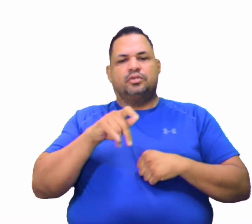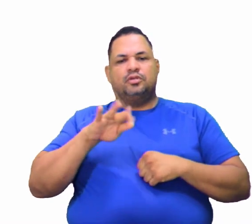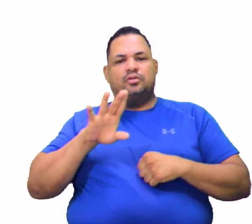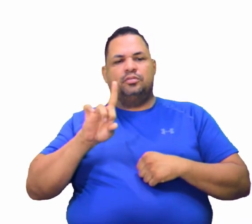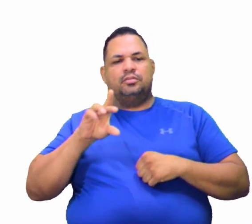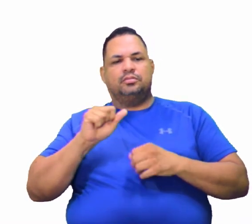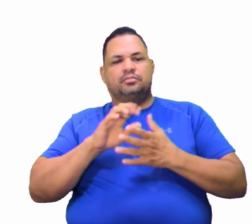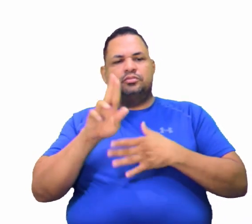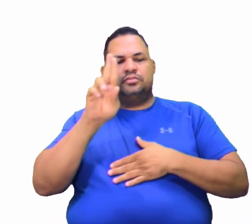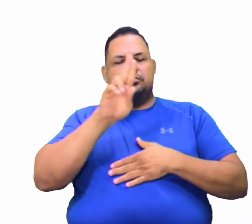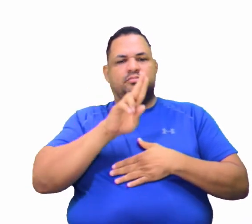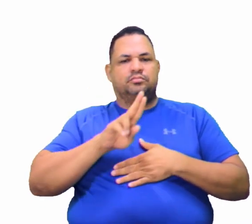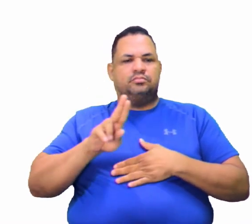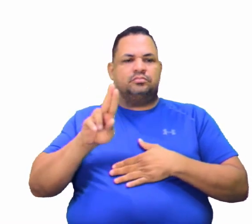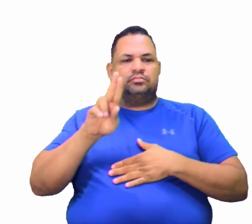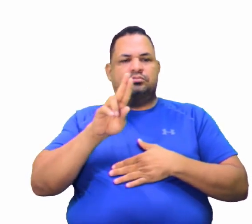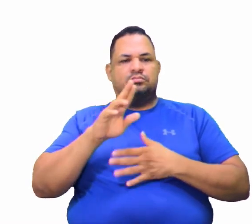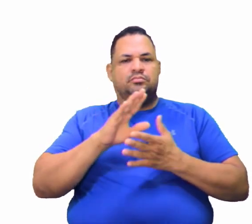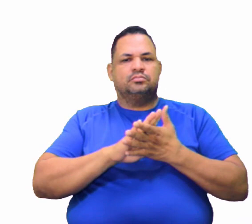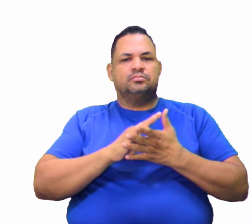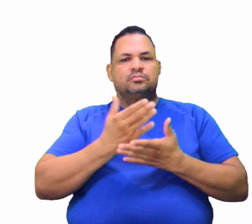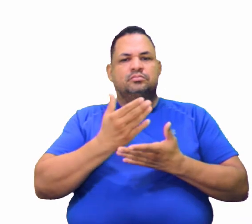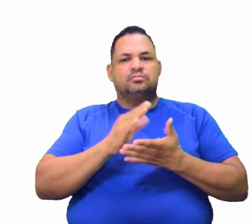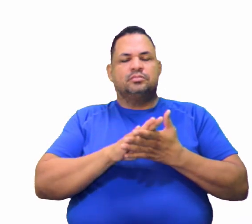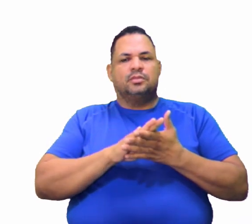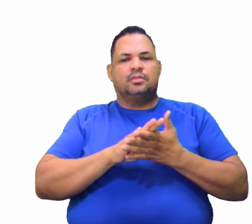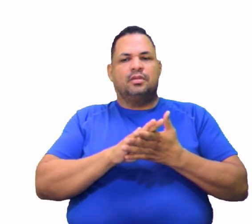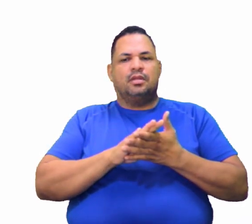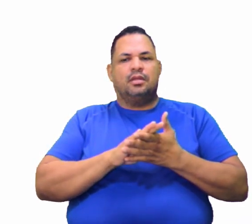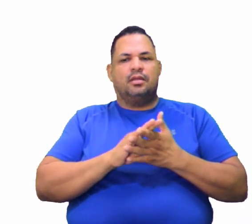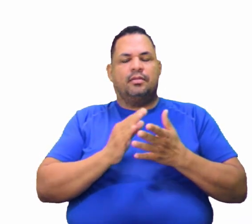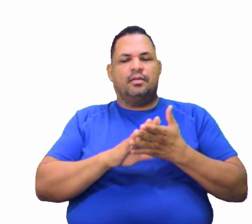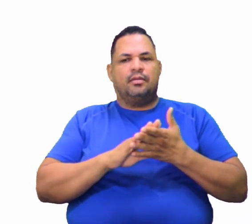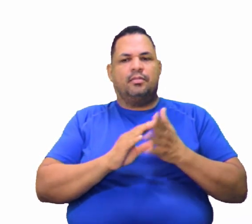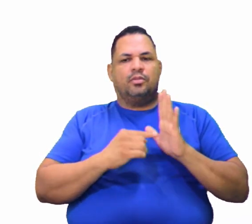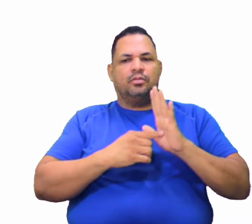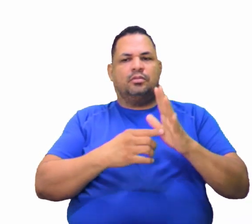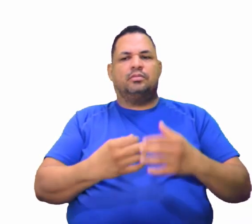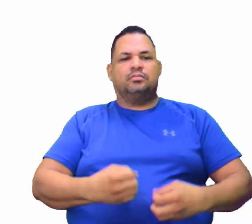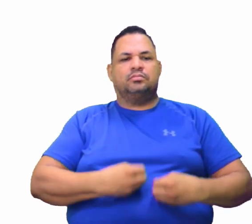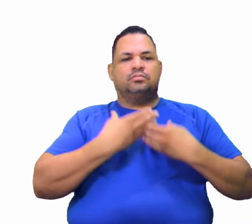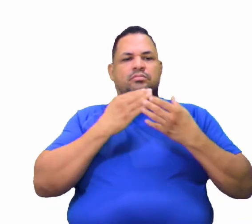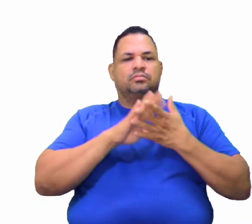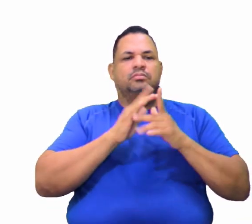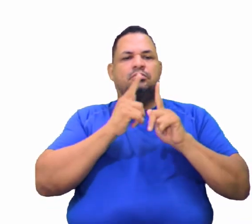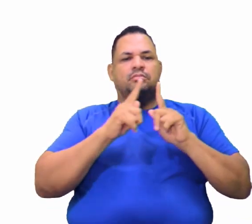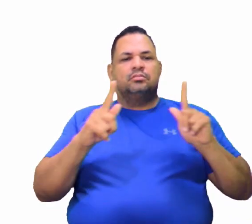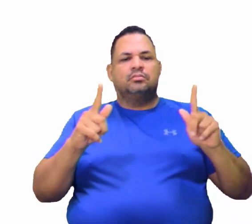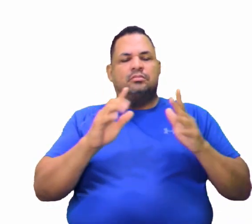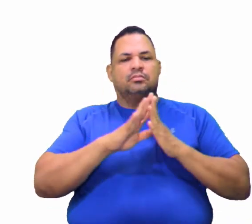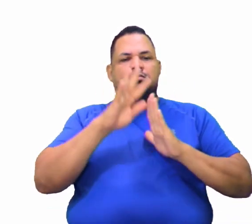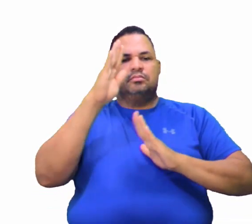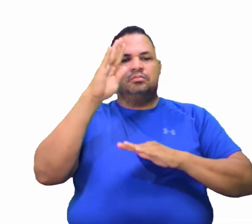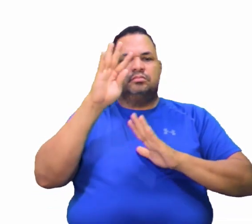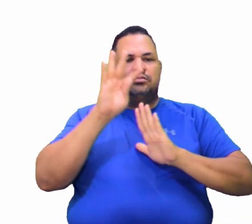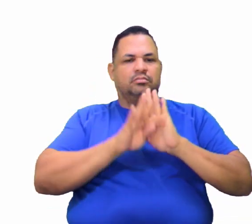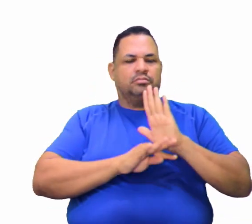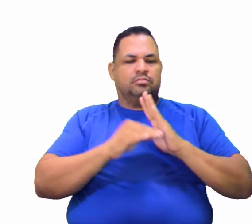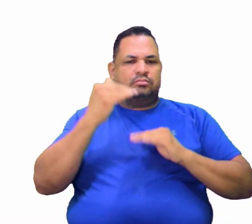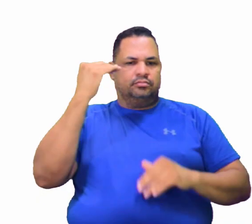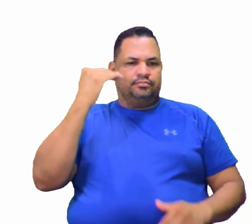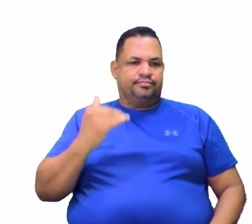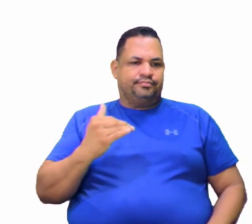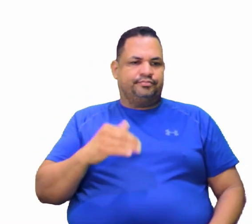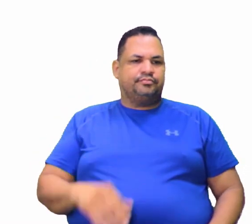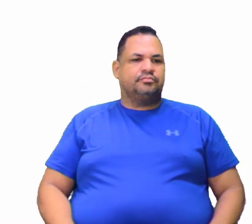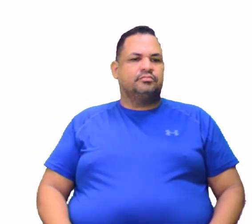O uso do pronomiato no início das frases é destacado por um poeta e por um gramático nos textos